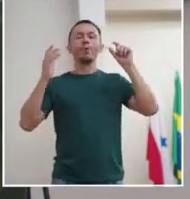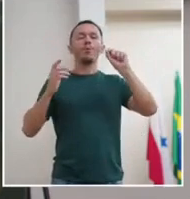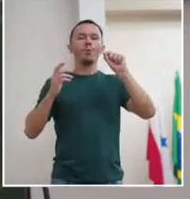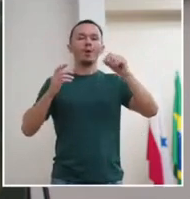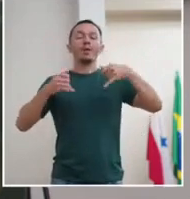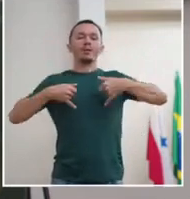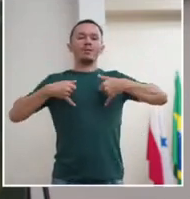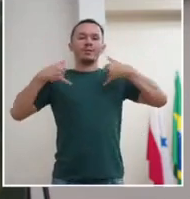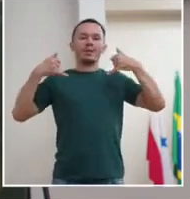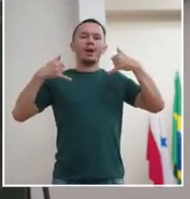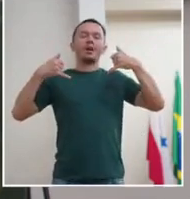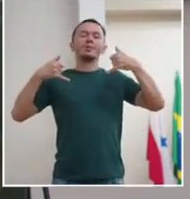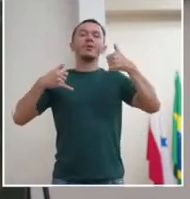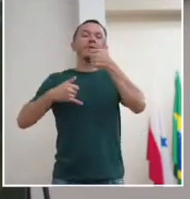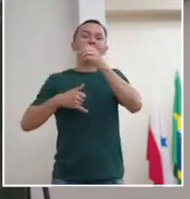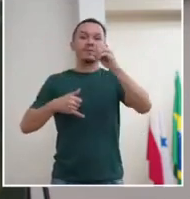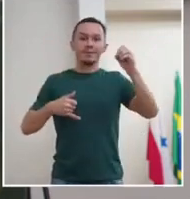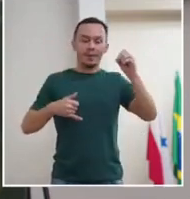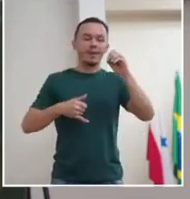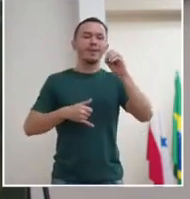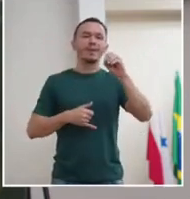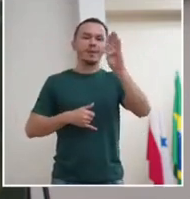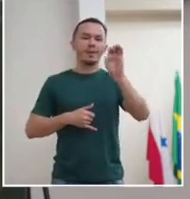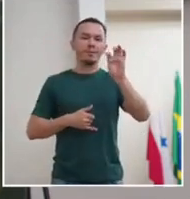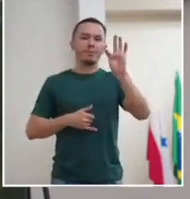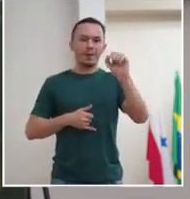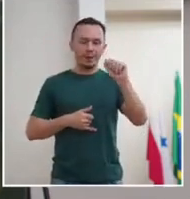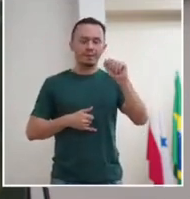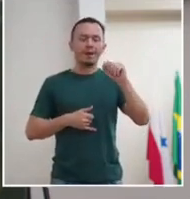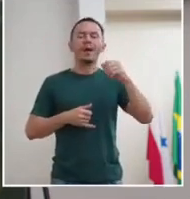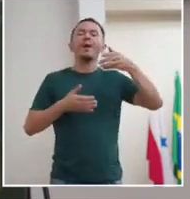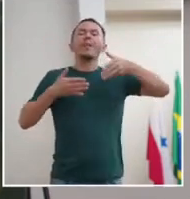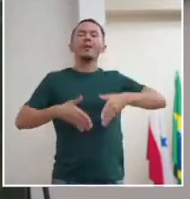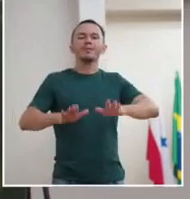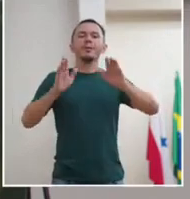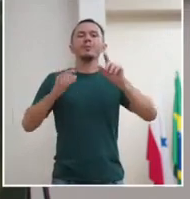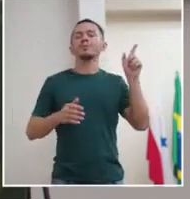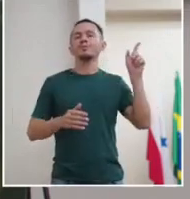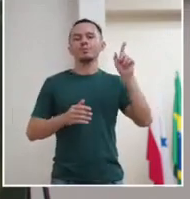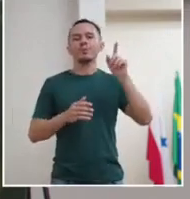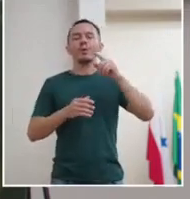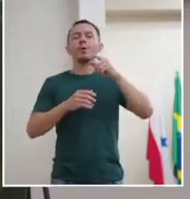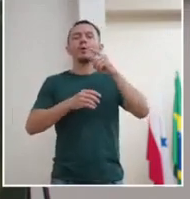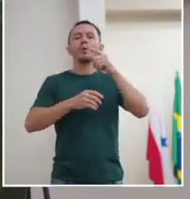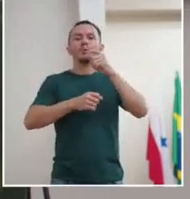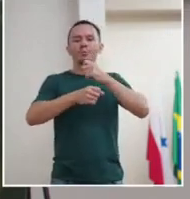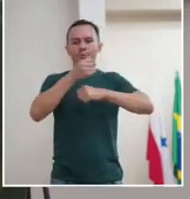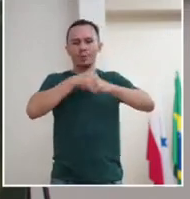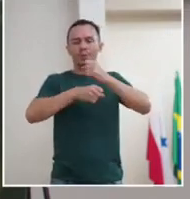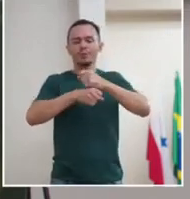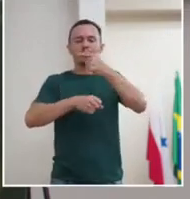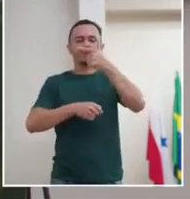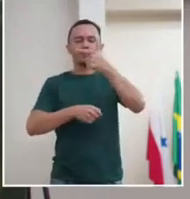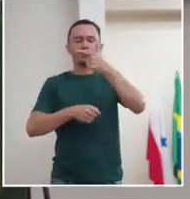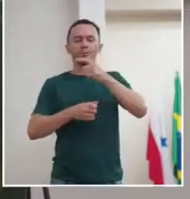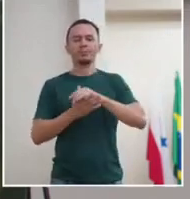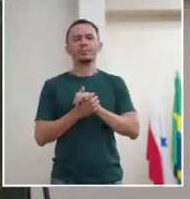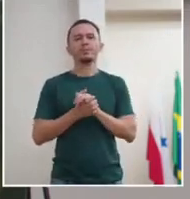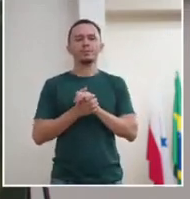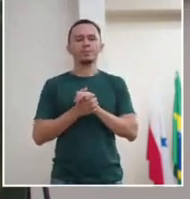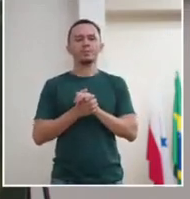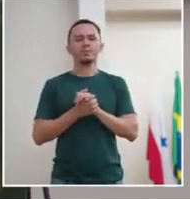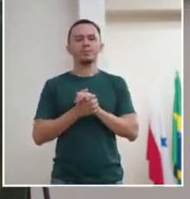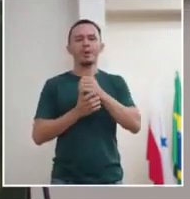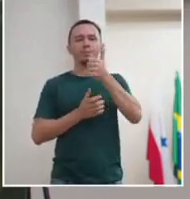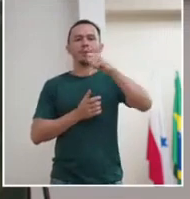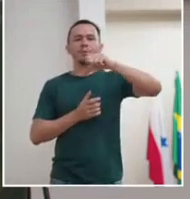Berta Gleiser Ribeiro, de origem judaica, nasceu em 2 de outubro de 1924, em Belts, na província da Bessarábia,